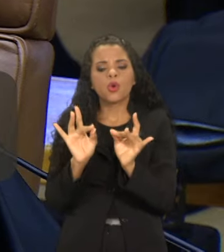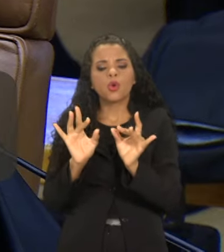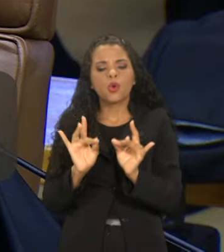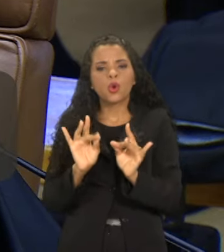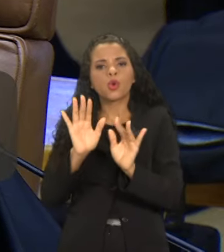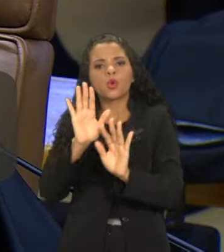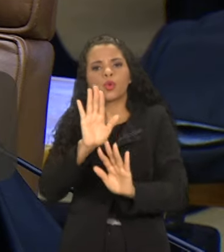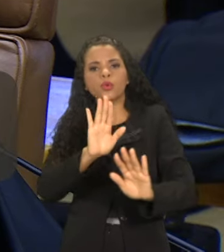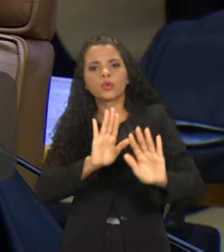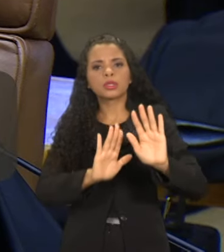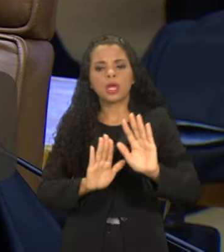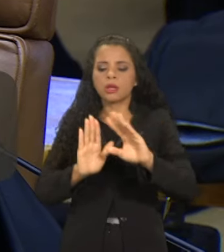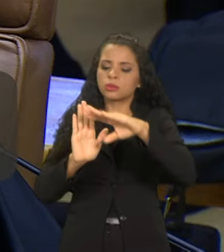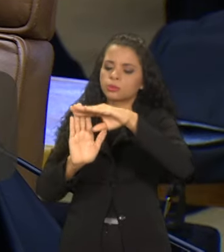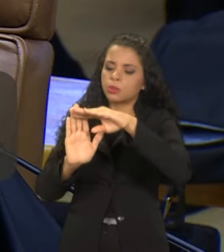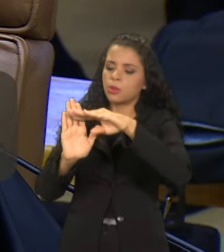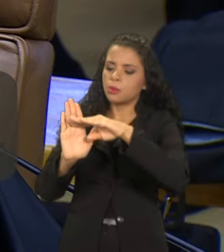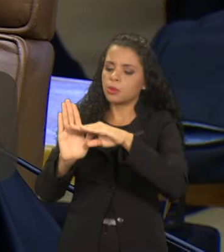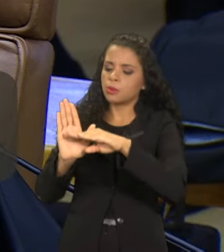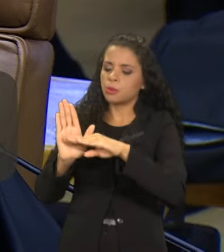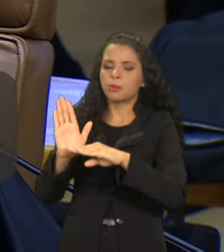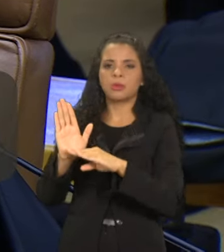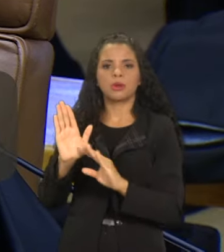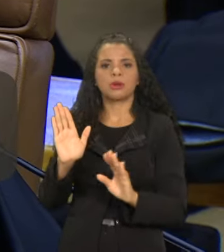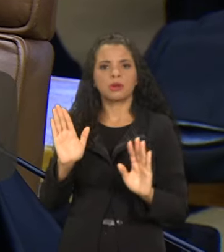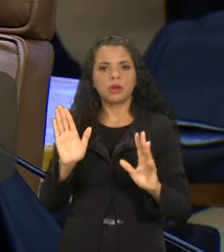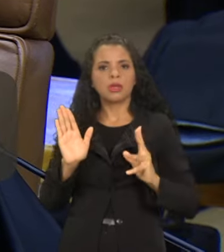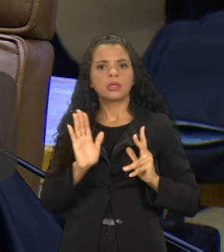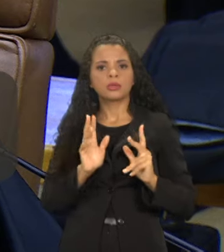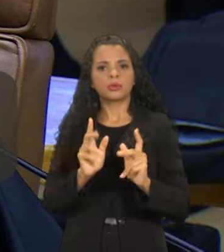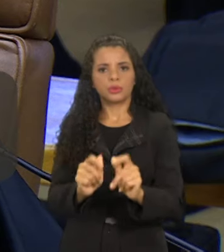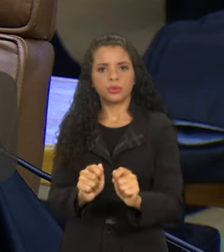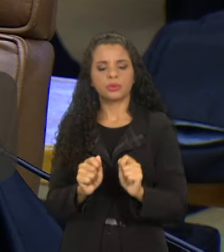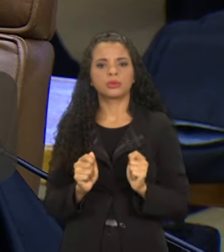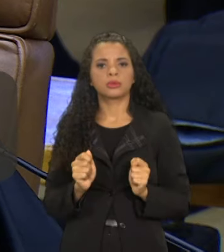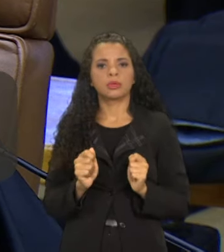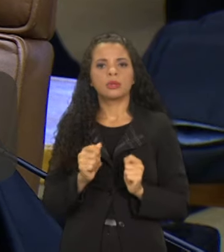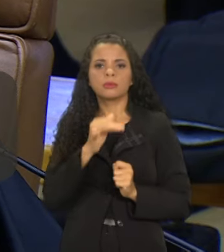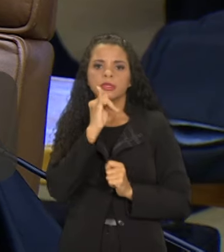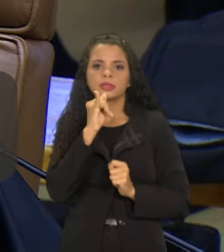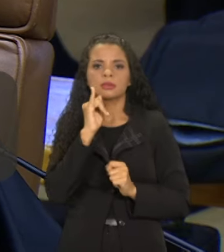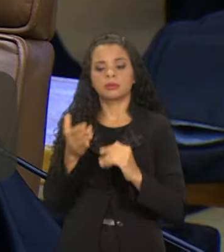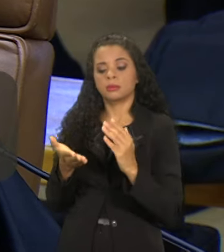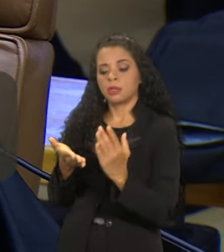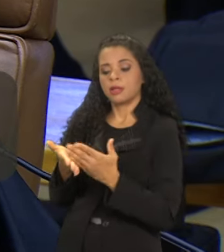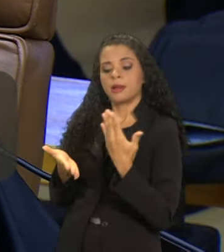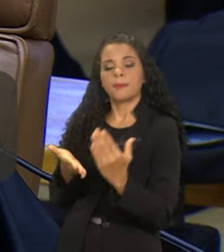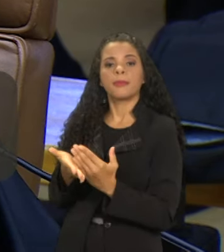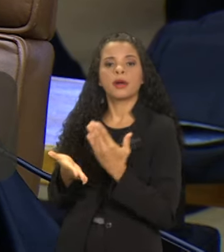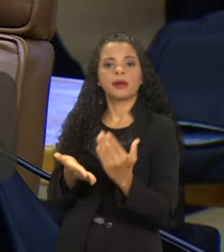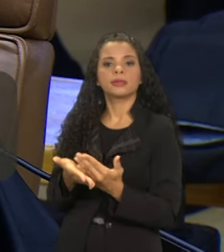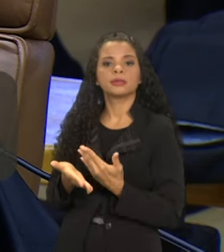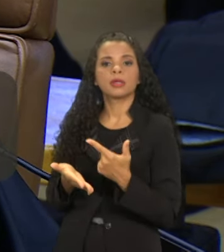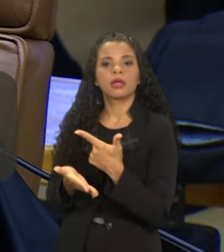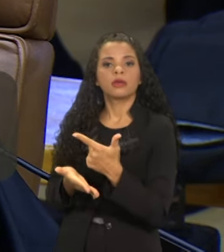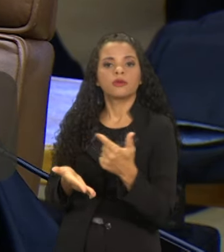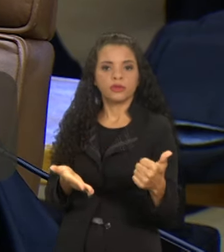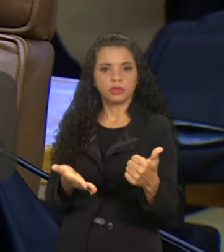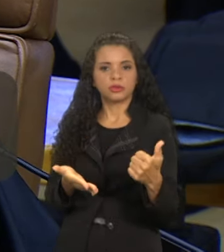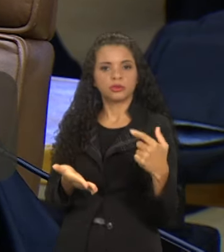deste acordo homologado, tanto que já na página 21 do voto de Vossa Excelência nessa